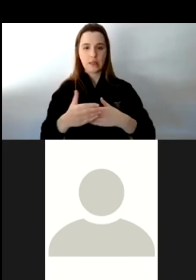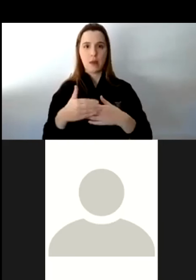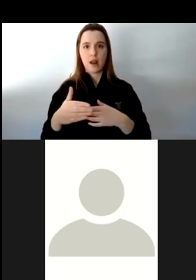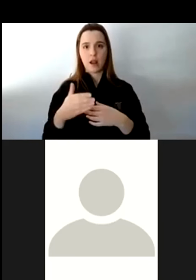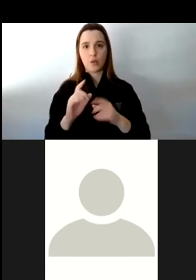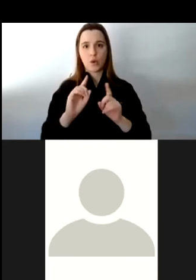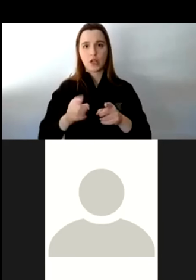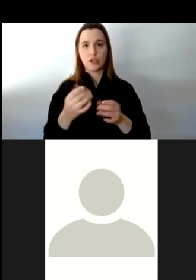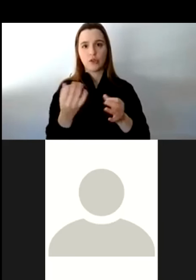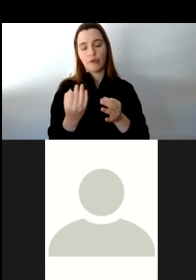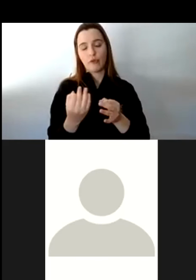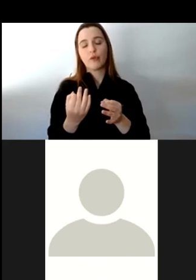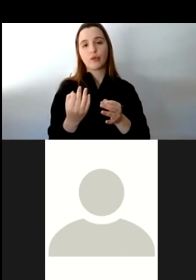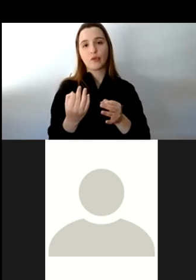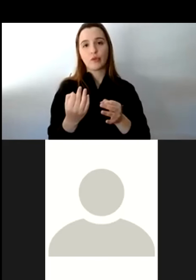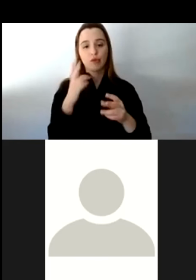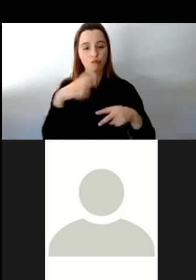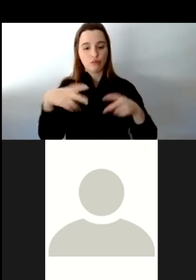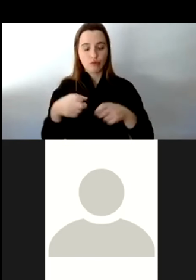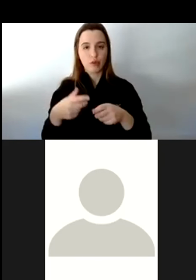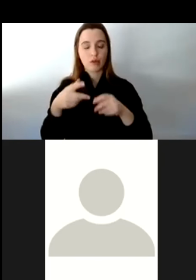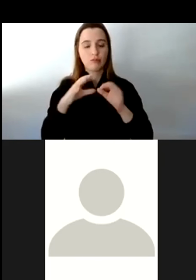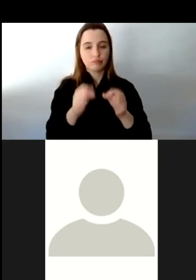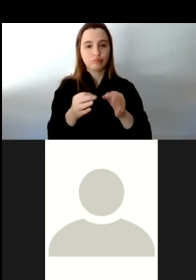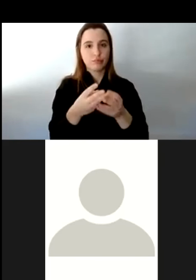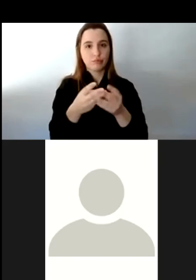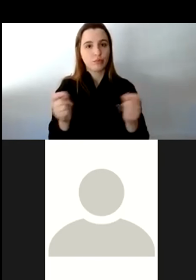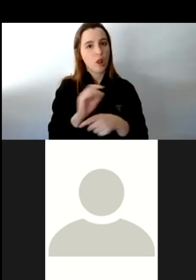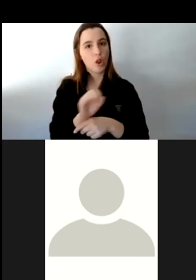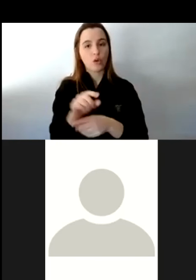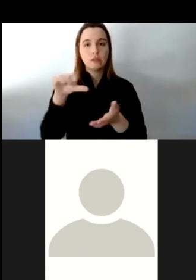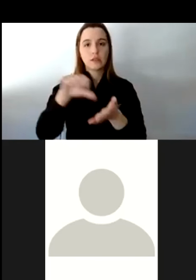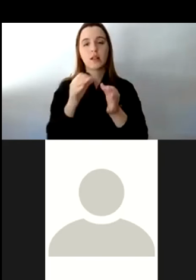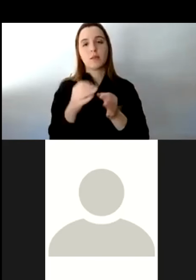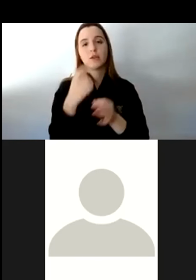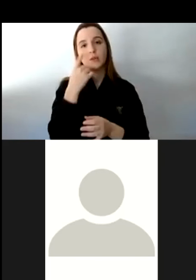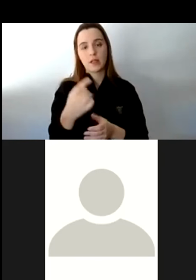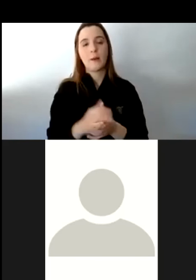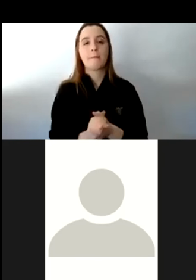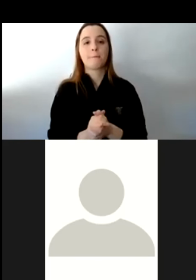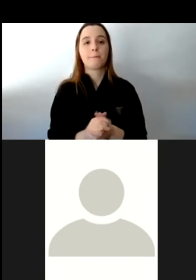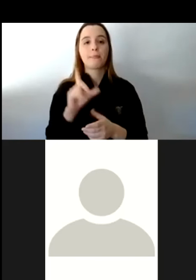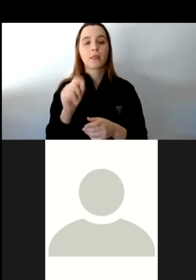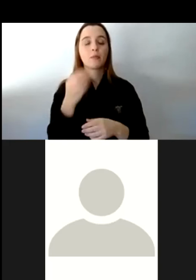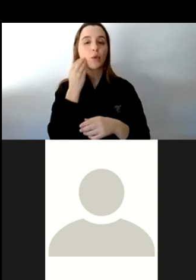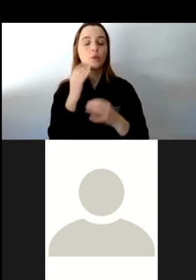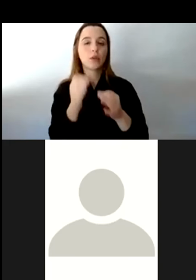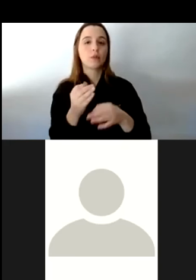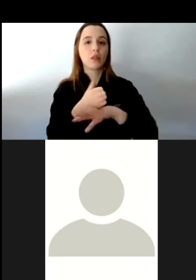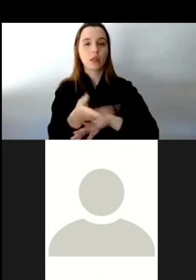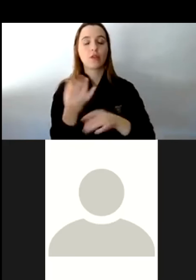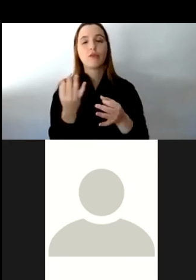primeiras semanas de vida nos centros de tratamento especializados. O acesso ao tratamento foi potencializado